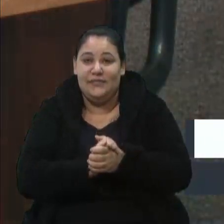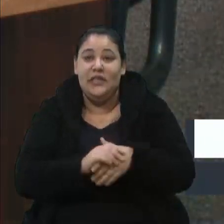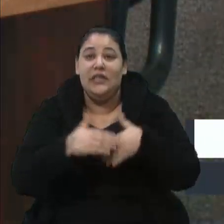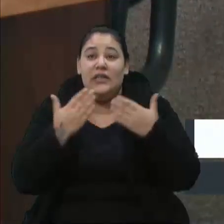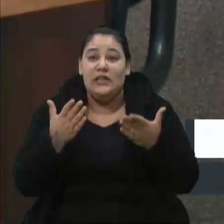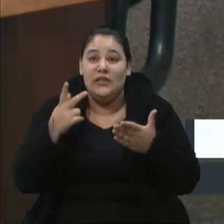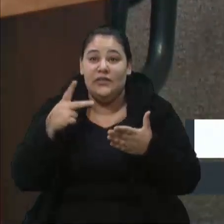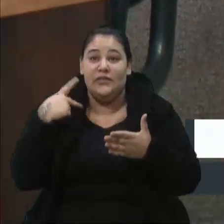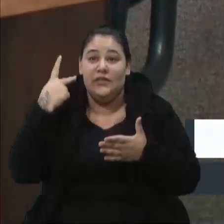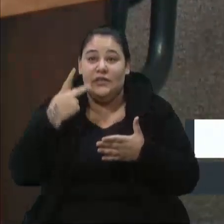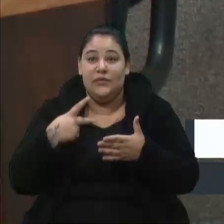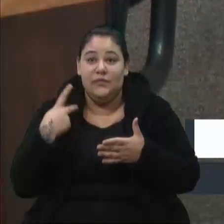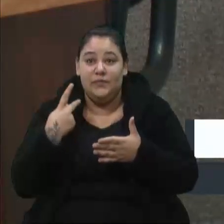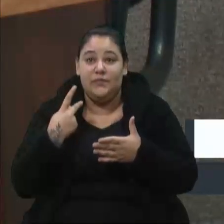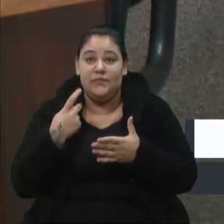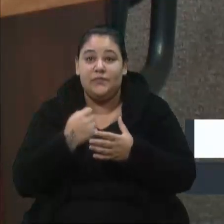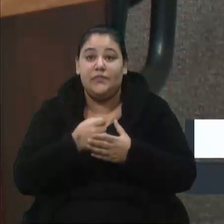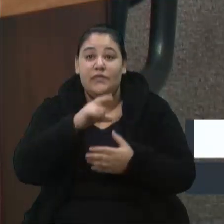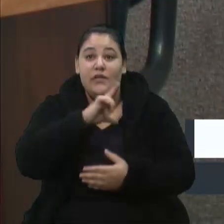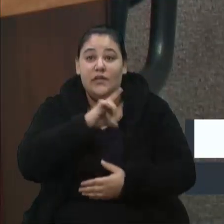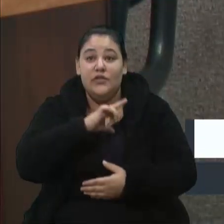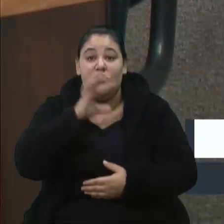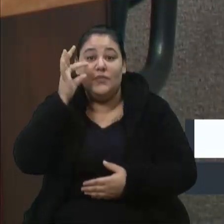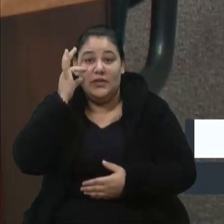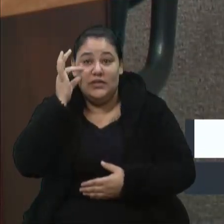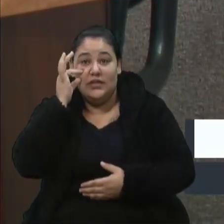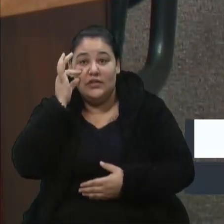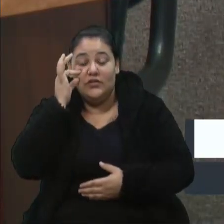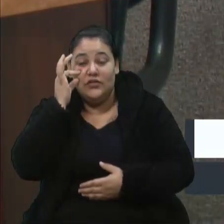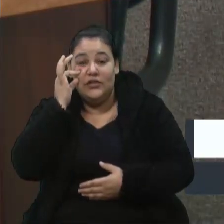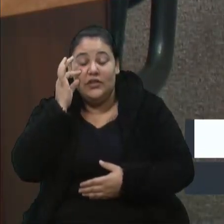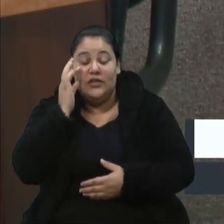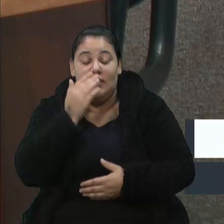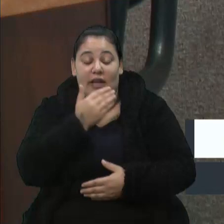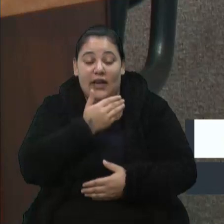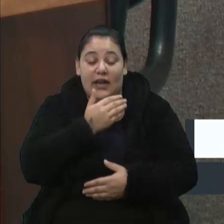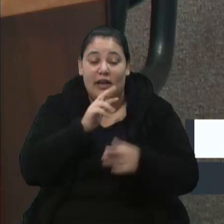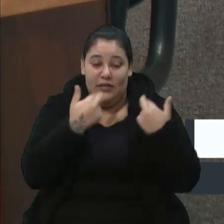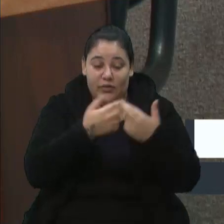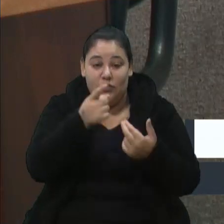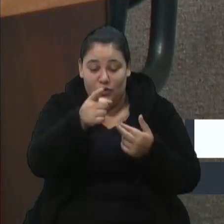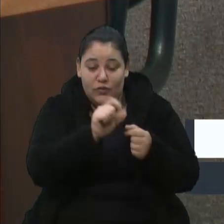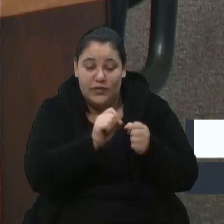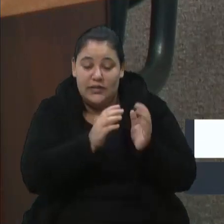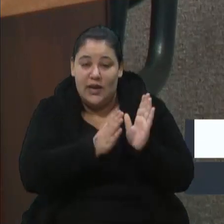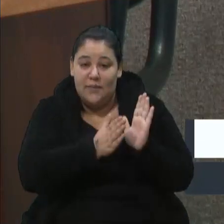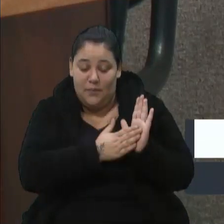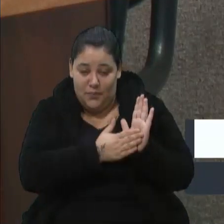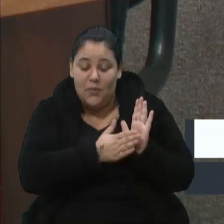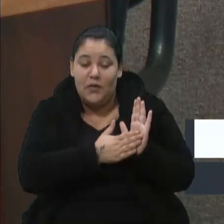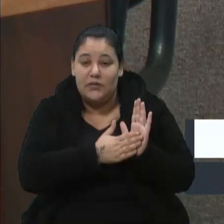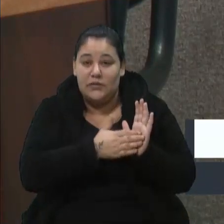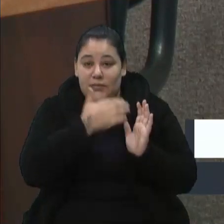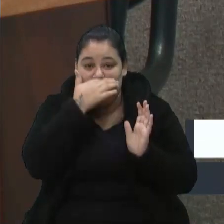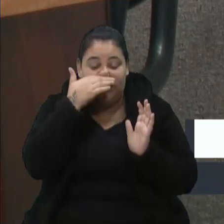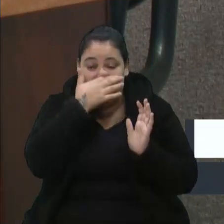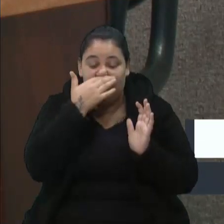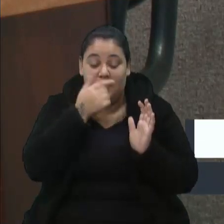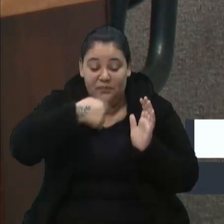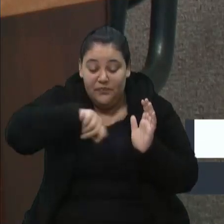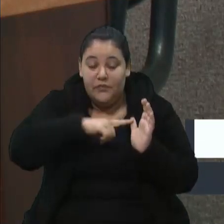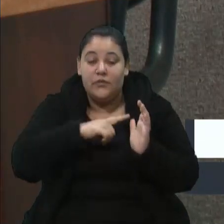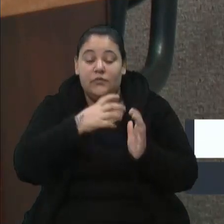vereador, eu estive presente na audiência que o senhor propôs e a gente, de forma respeitosa,